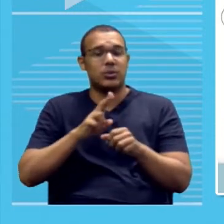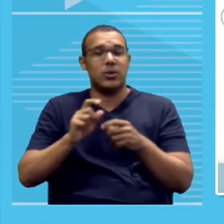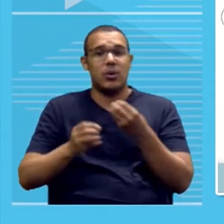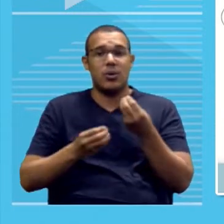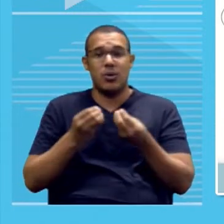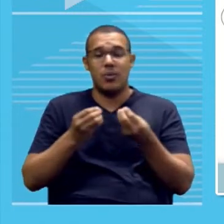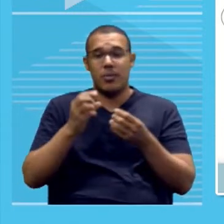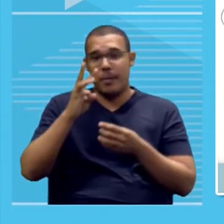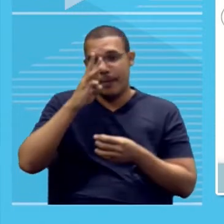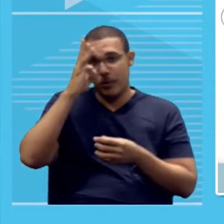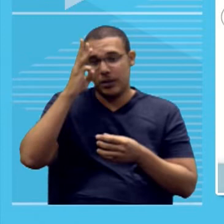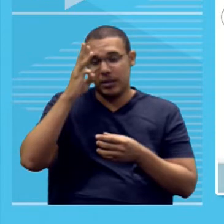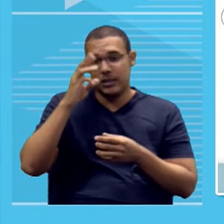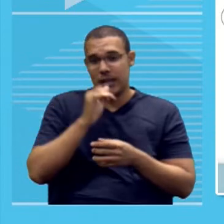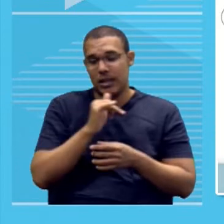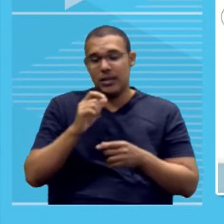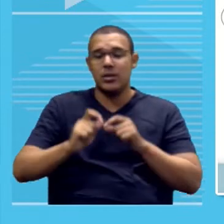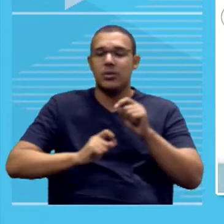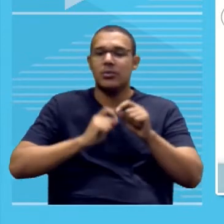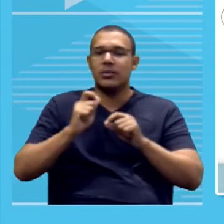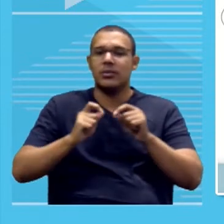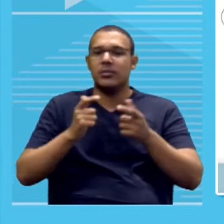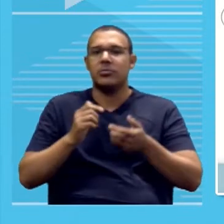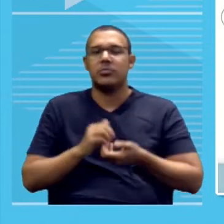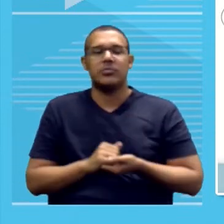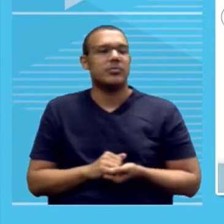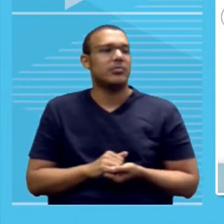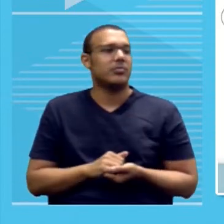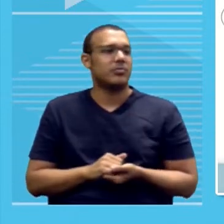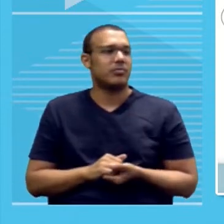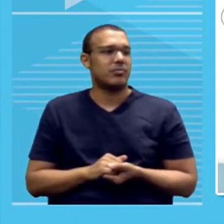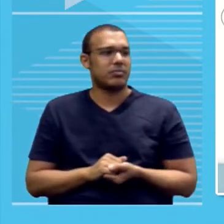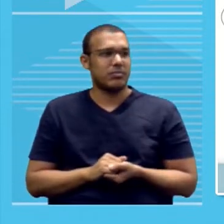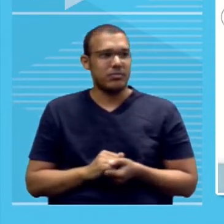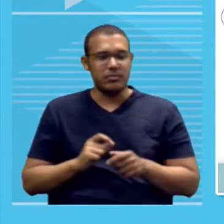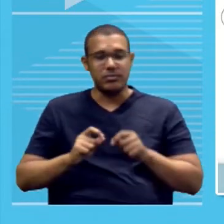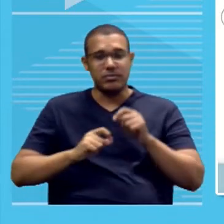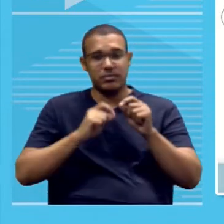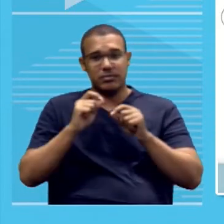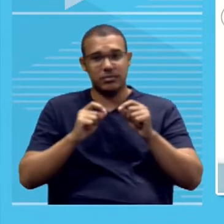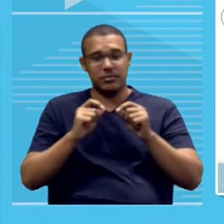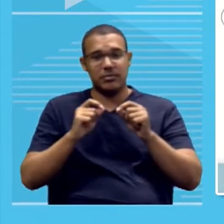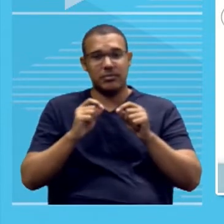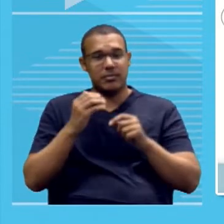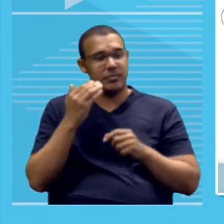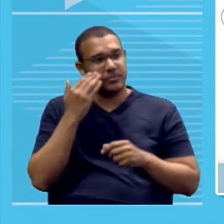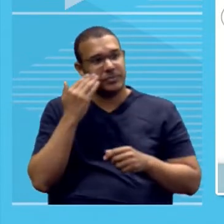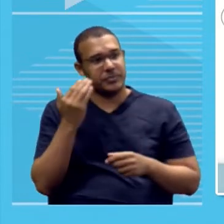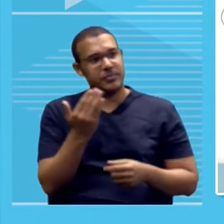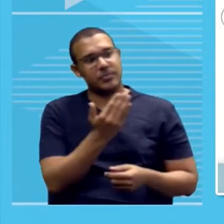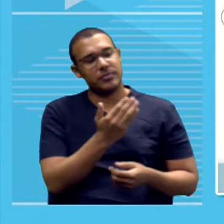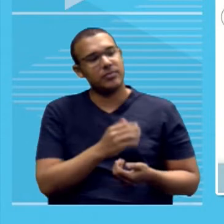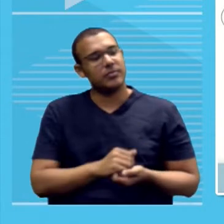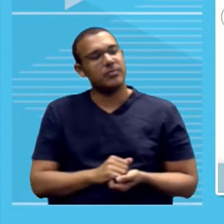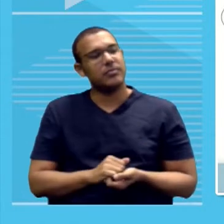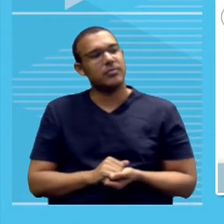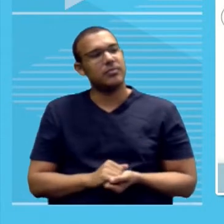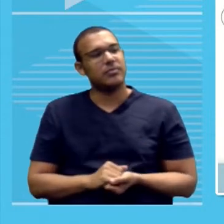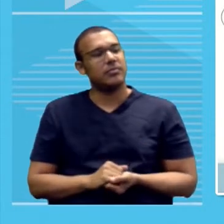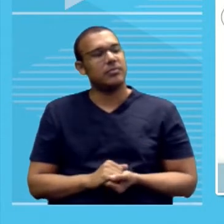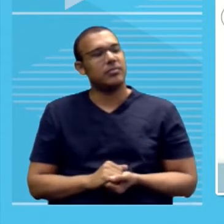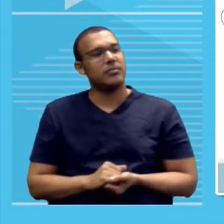potência elétrica. E o que é a potência elétrica? A potência, gente, é dada por